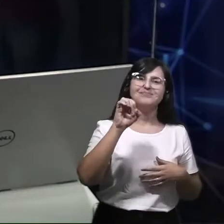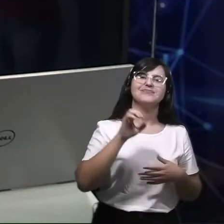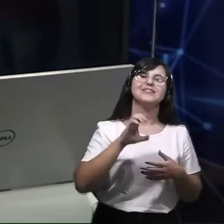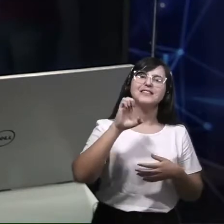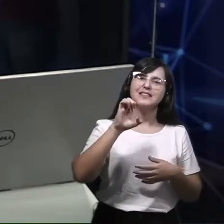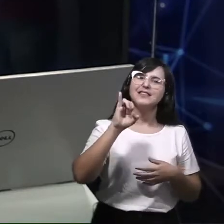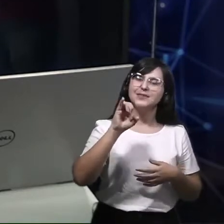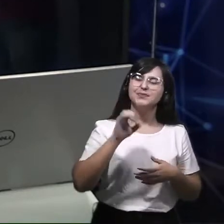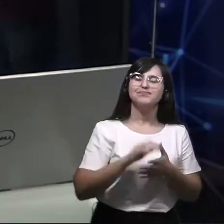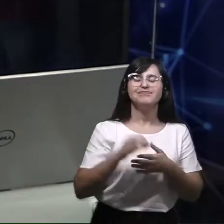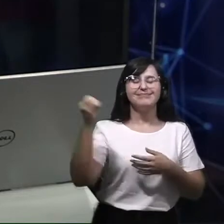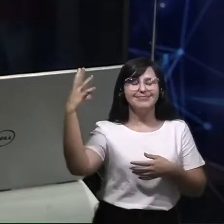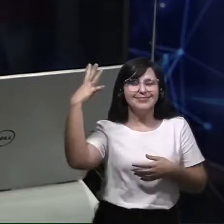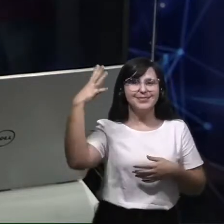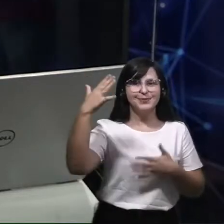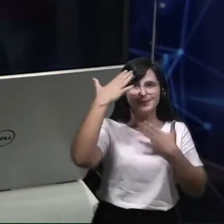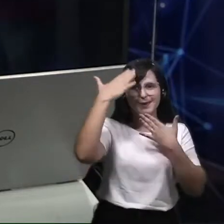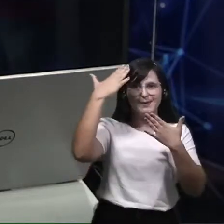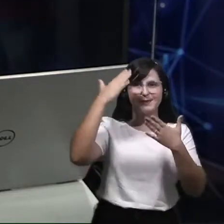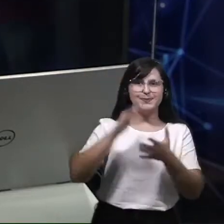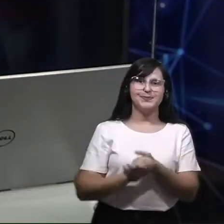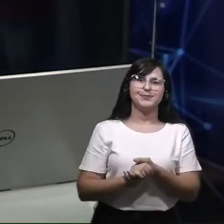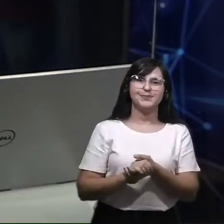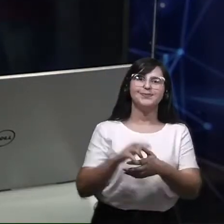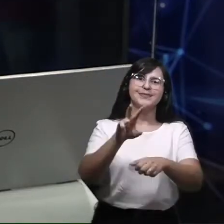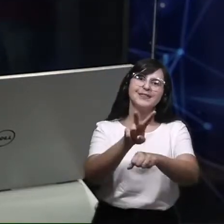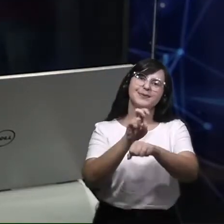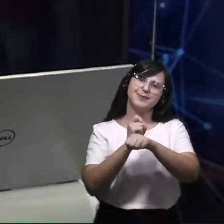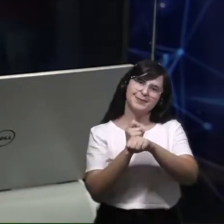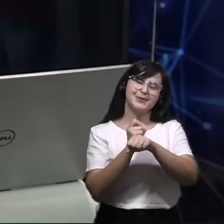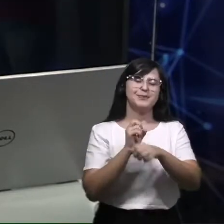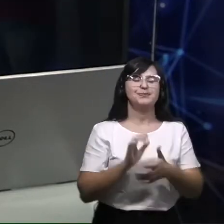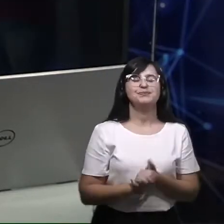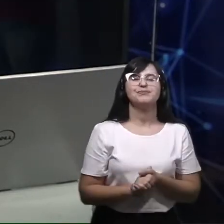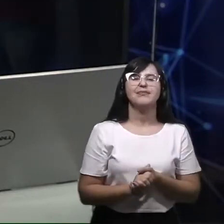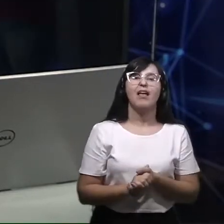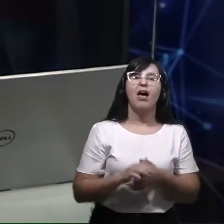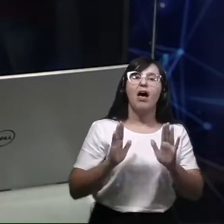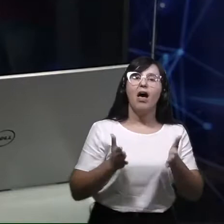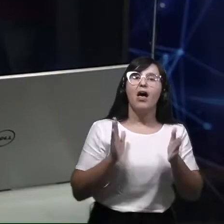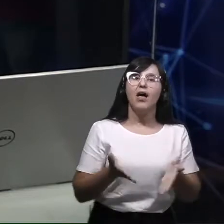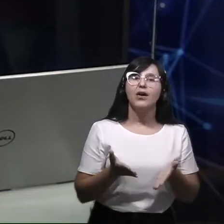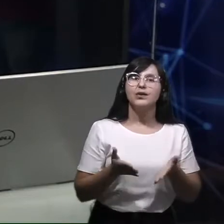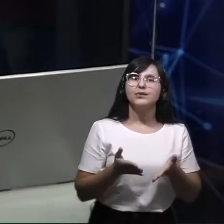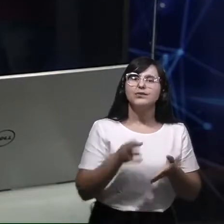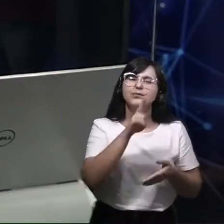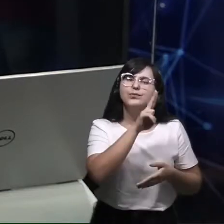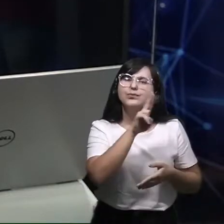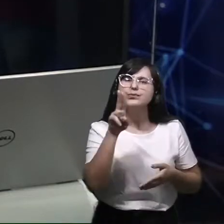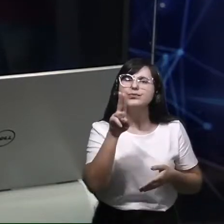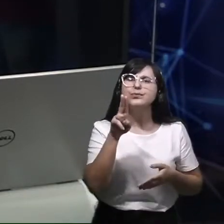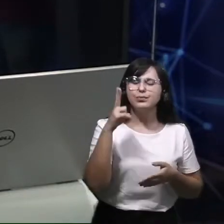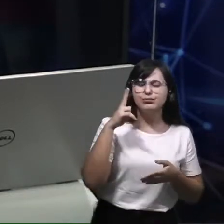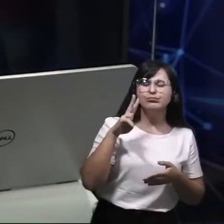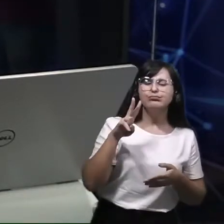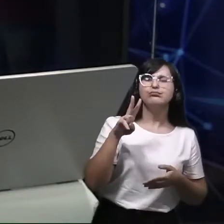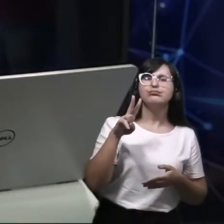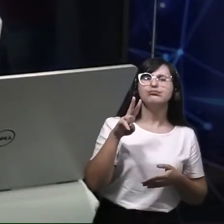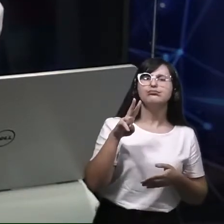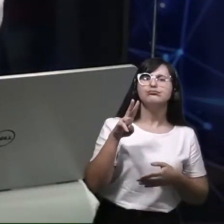pra gente. Vou conferir aqui os nomes, tá certo? E vamos depositar na urna que está aqui comigo, tá certo? Mas só conferindo aqui para a